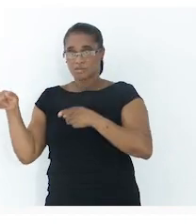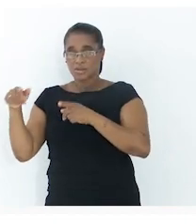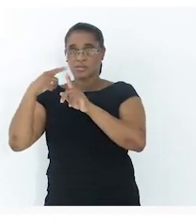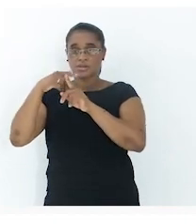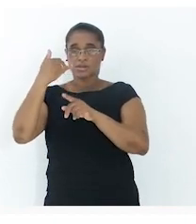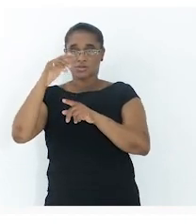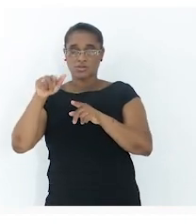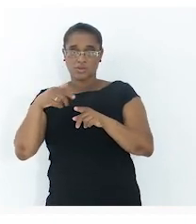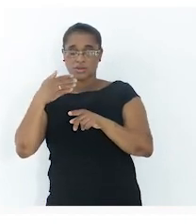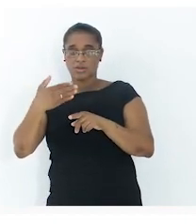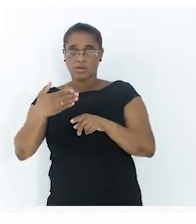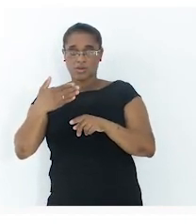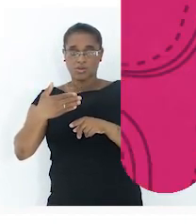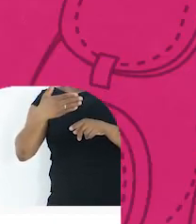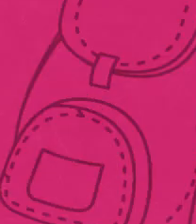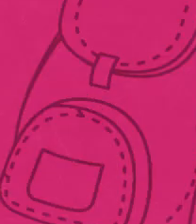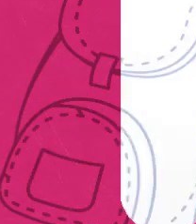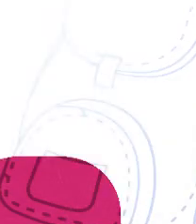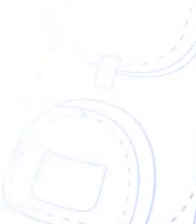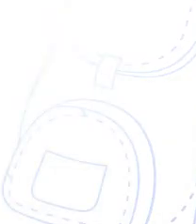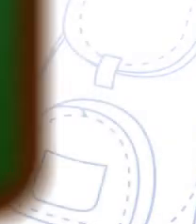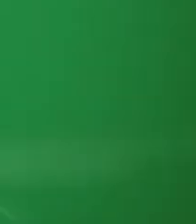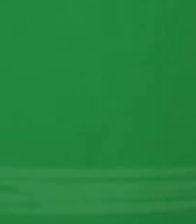2,1. Tá certo?